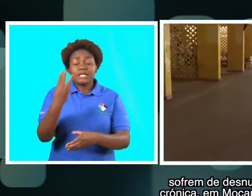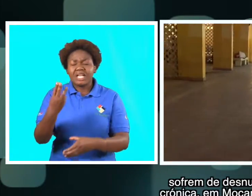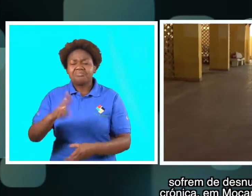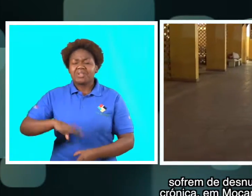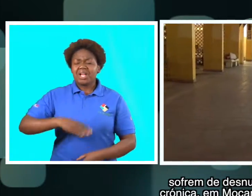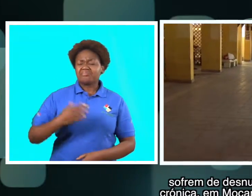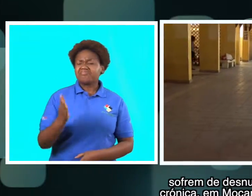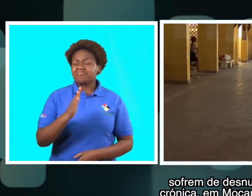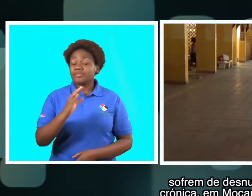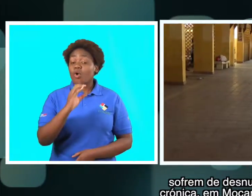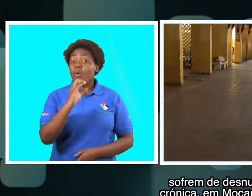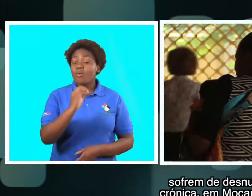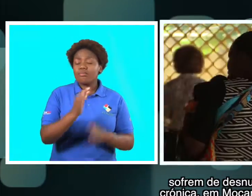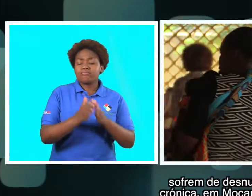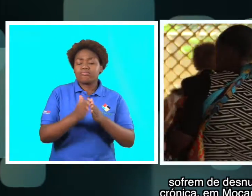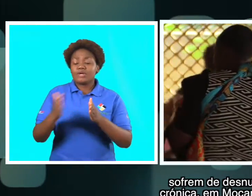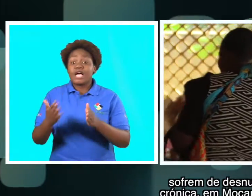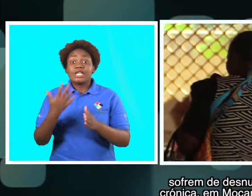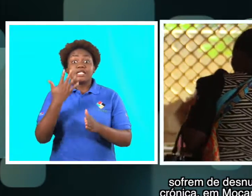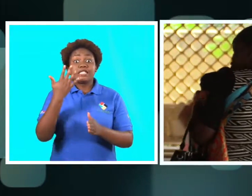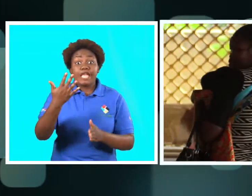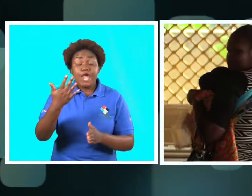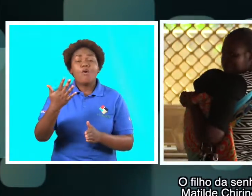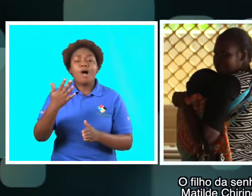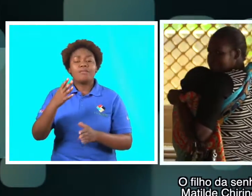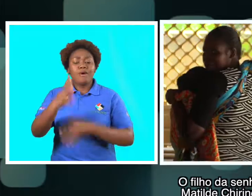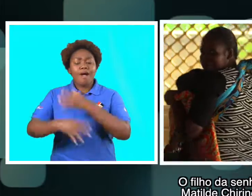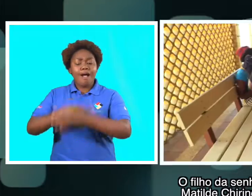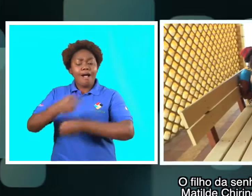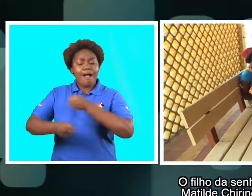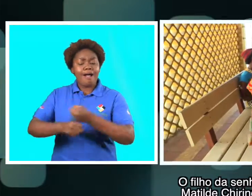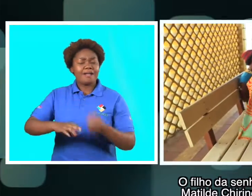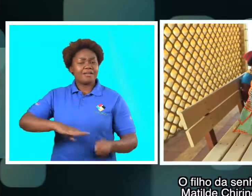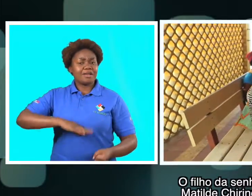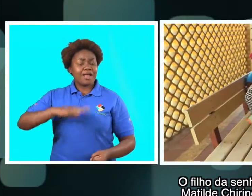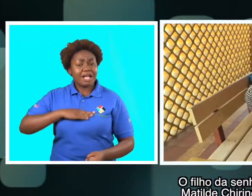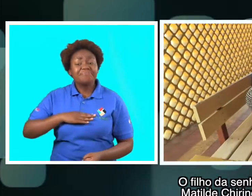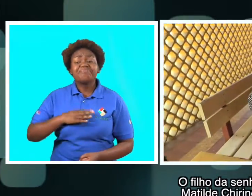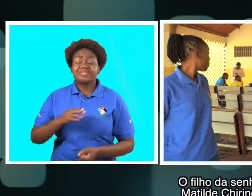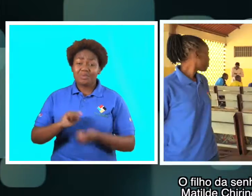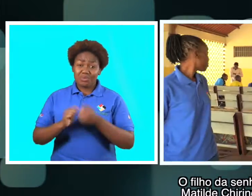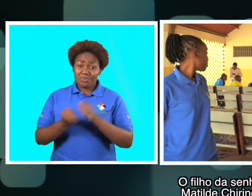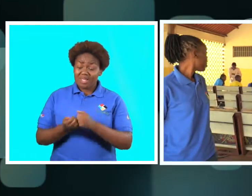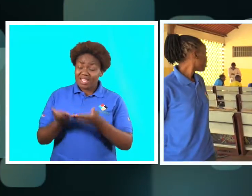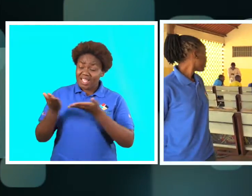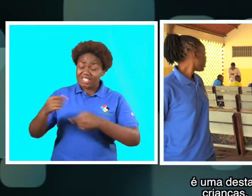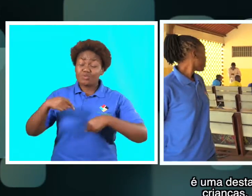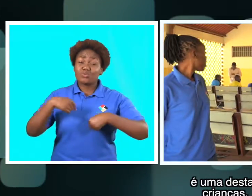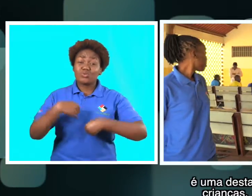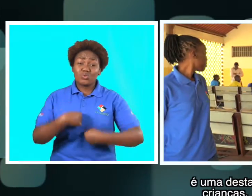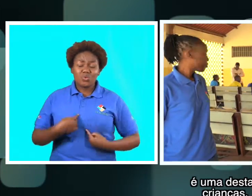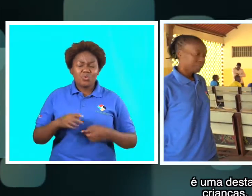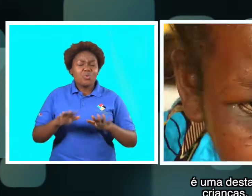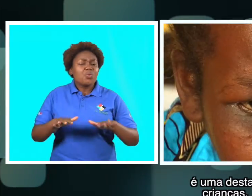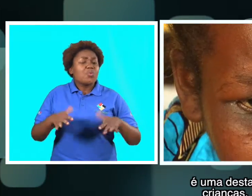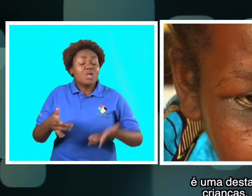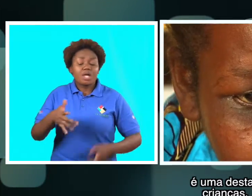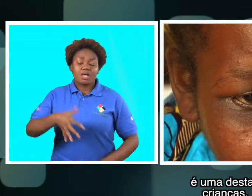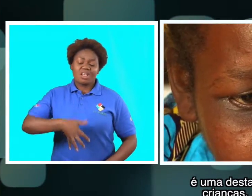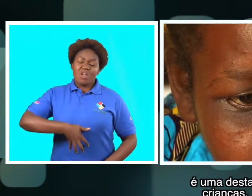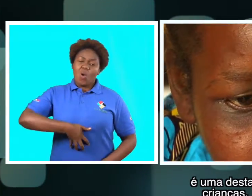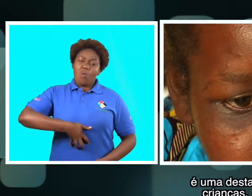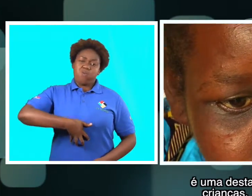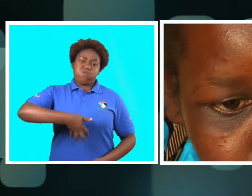sofrem de desnutrição crônica em Moçambique. O filho da senhora Matilde Schirinza é uma destas crianças.